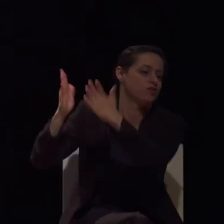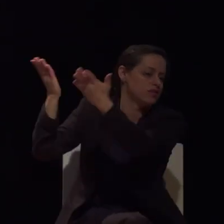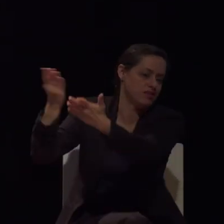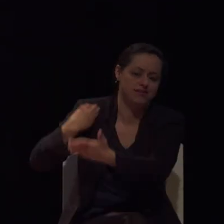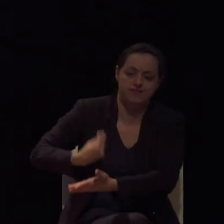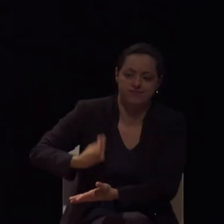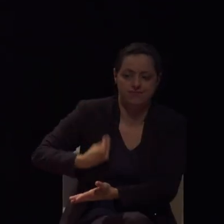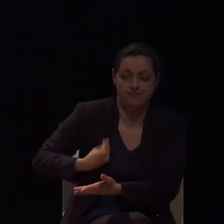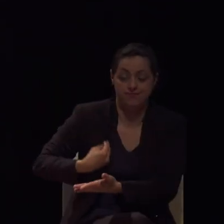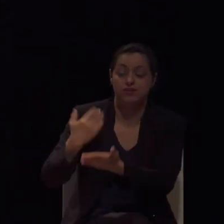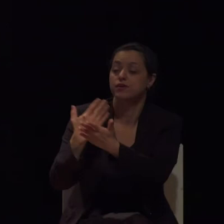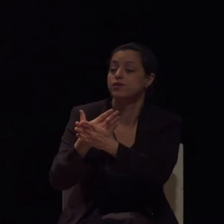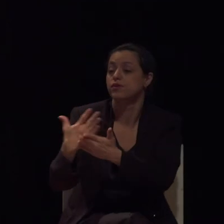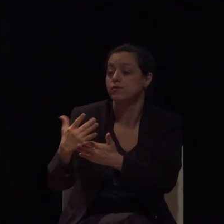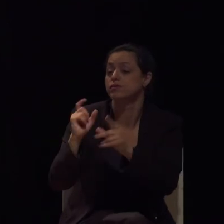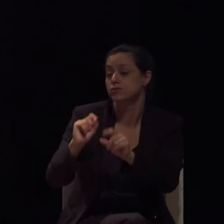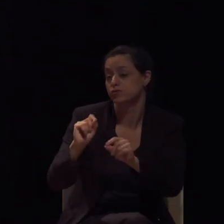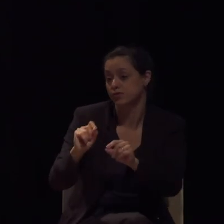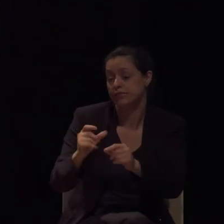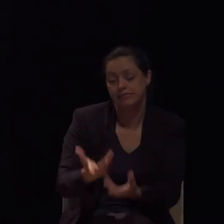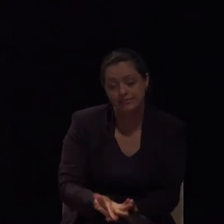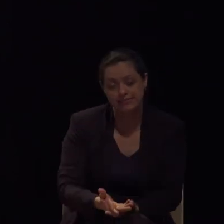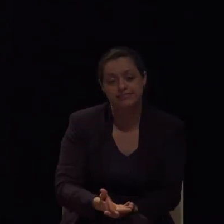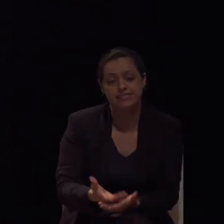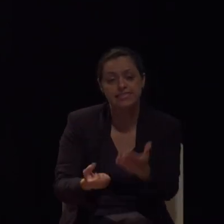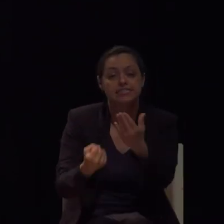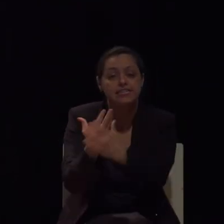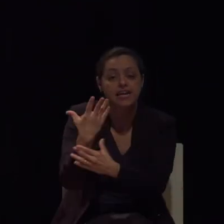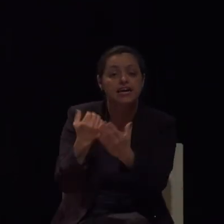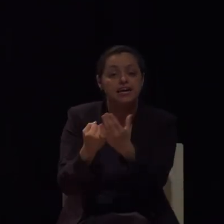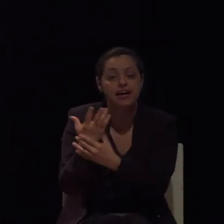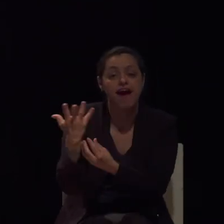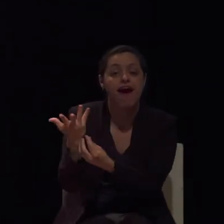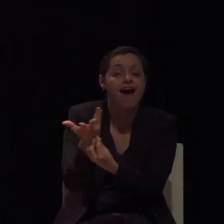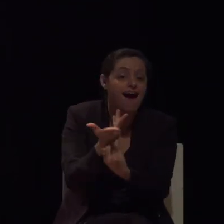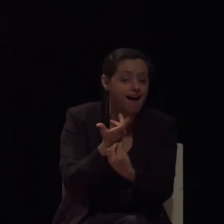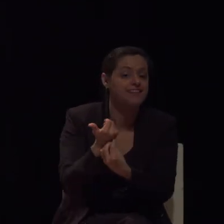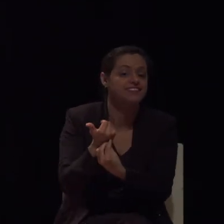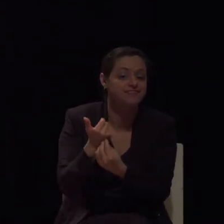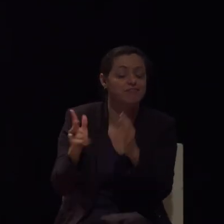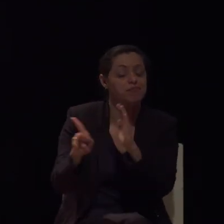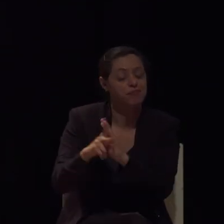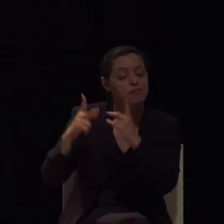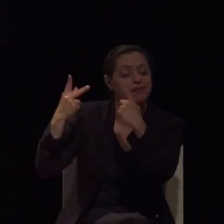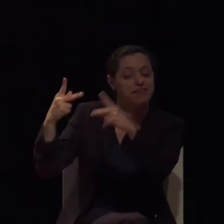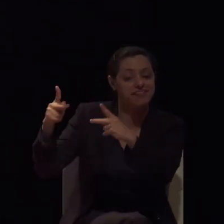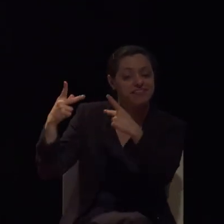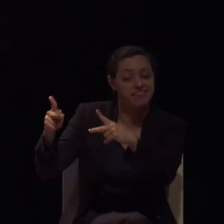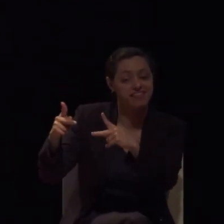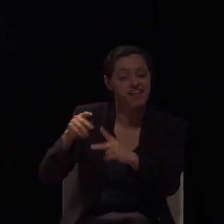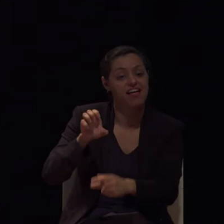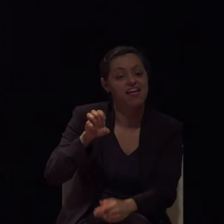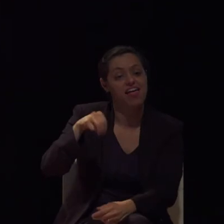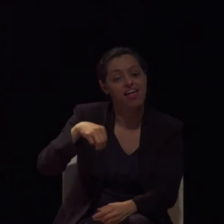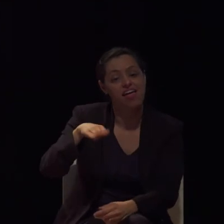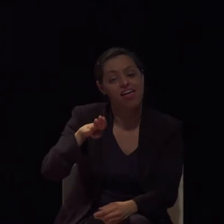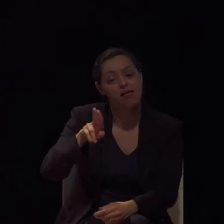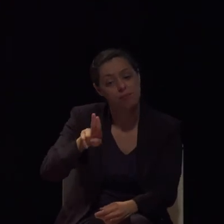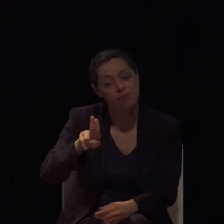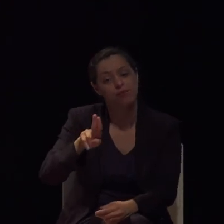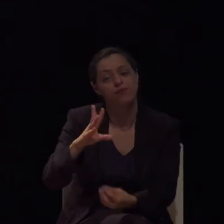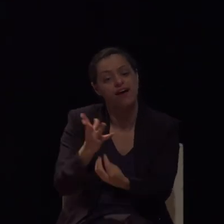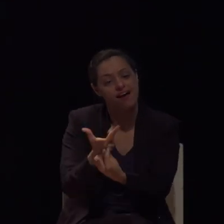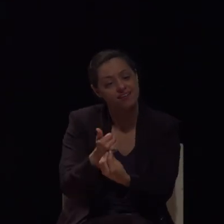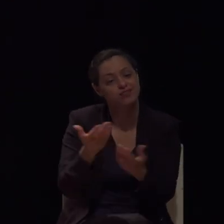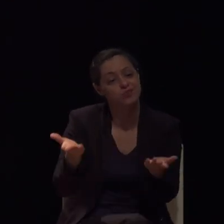começou a fazer um grande movimento de arte que se tornou é embu das artes hoje a cidade